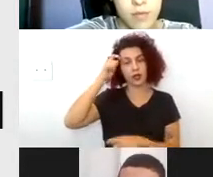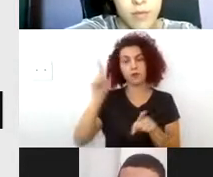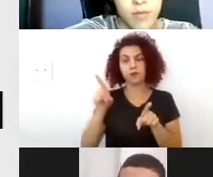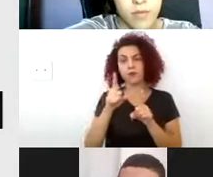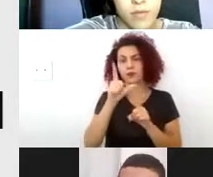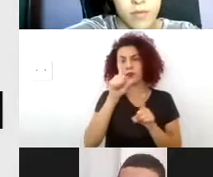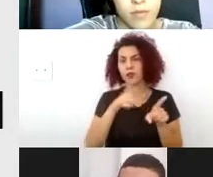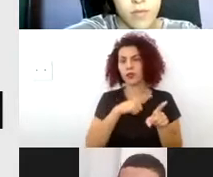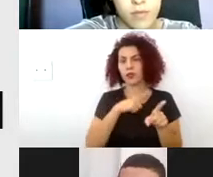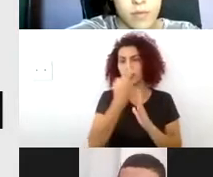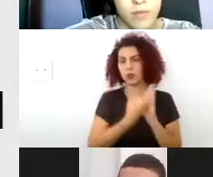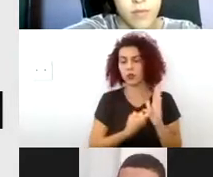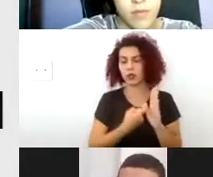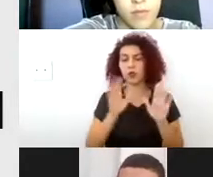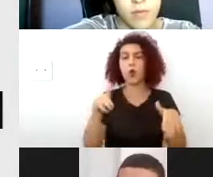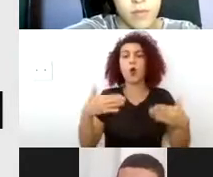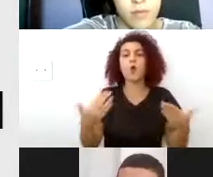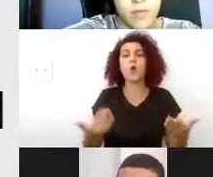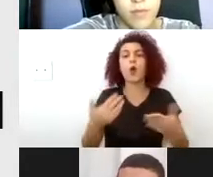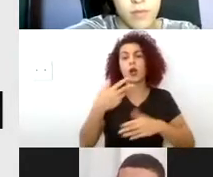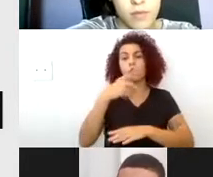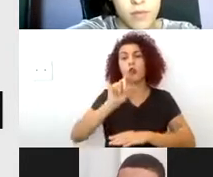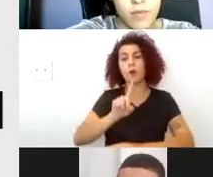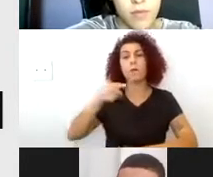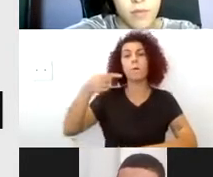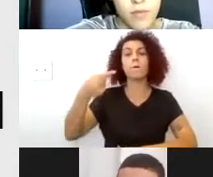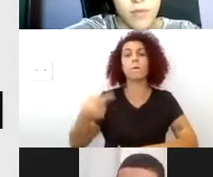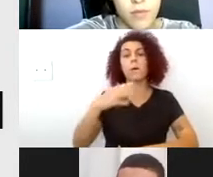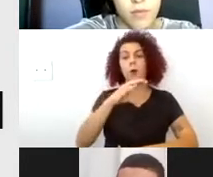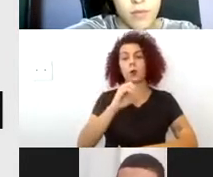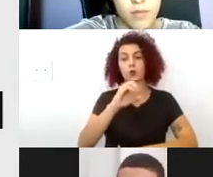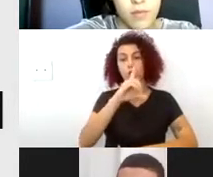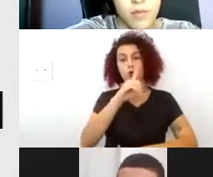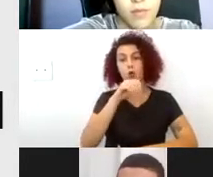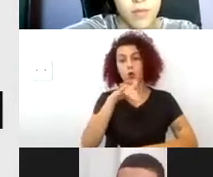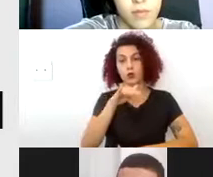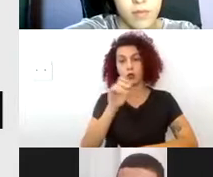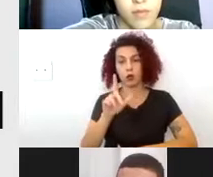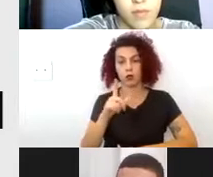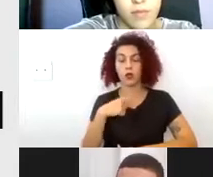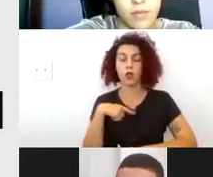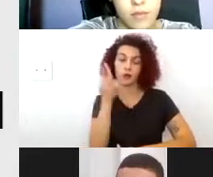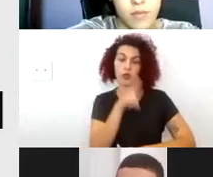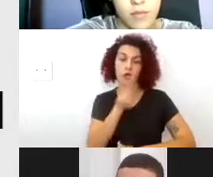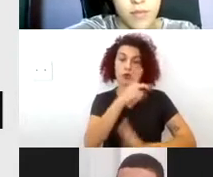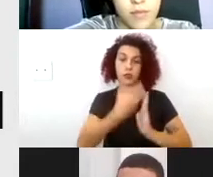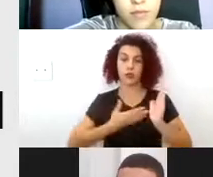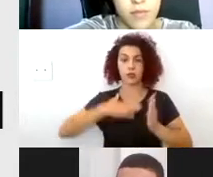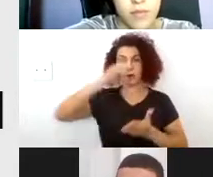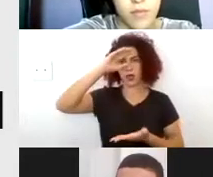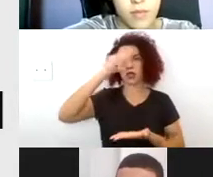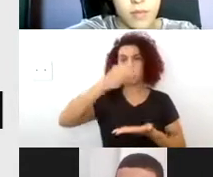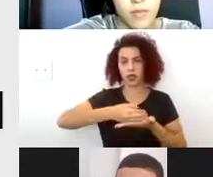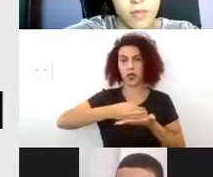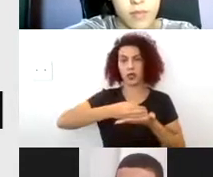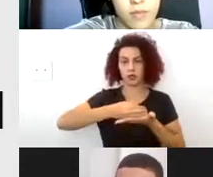tem um texto chamado quando foi o pós-colonial Eu trabalho na minha dissertação na Minha tese com esse texto parte desse texto porque o estojo vai trazer um